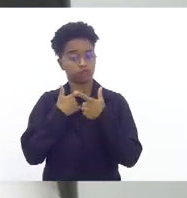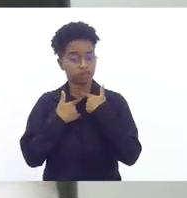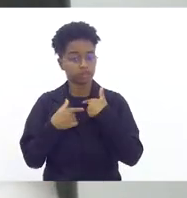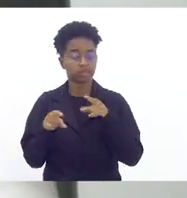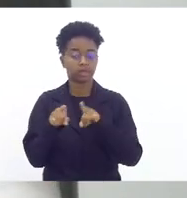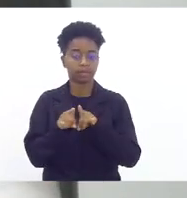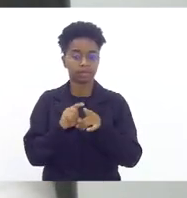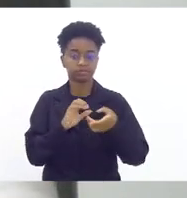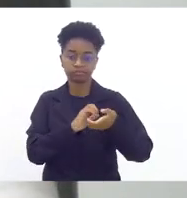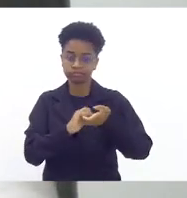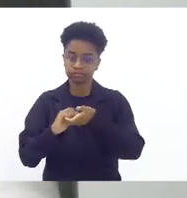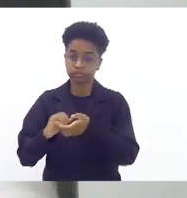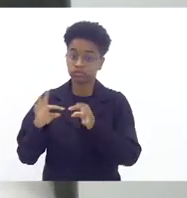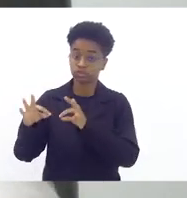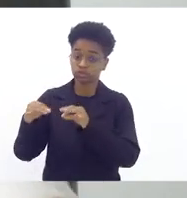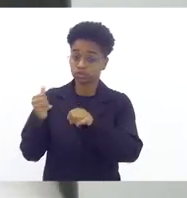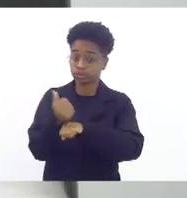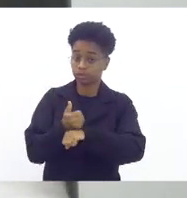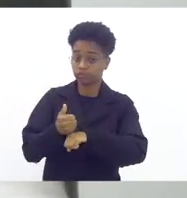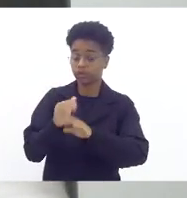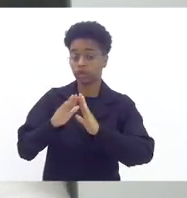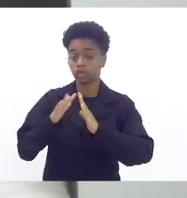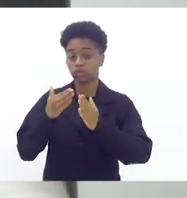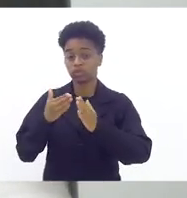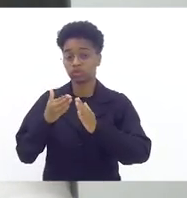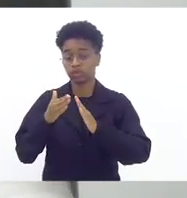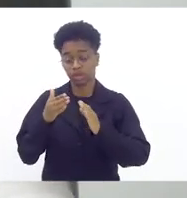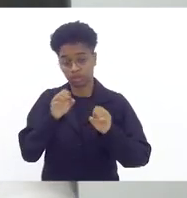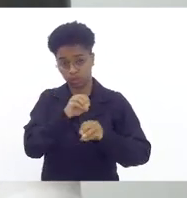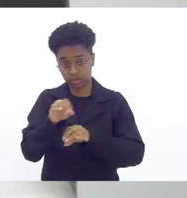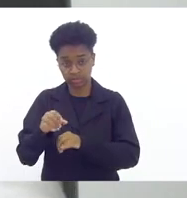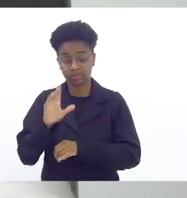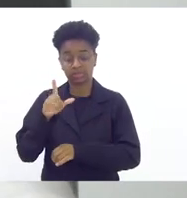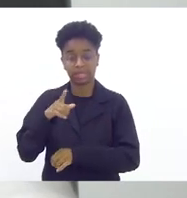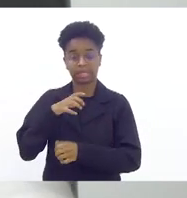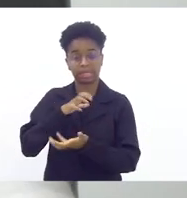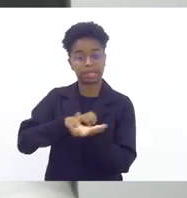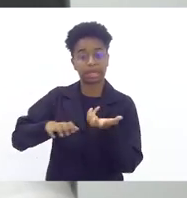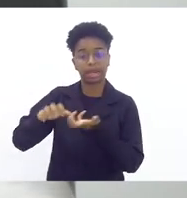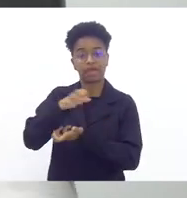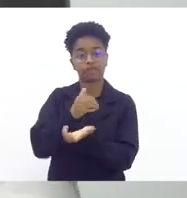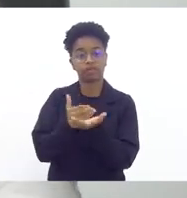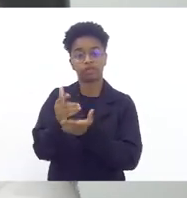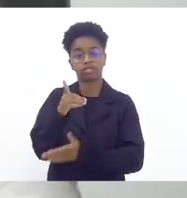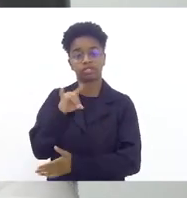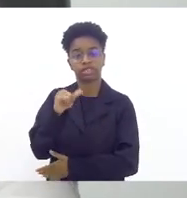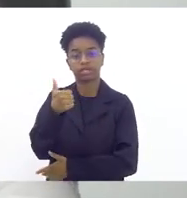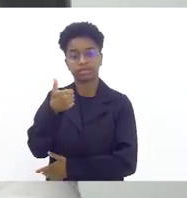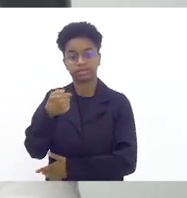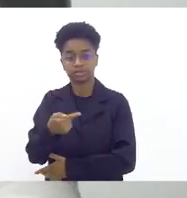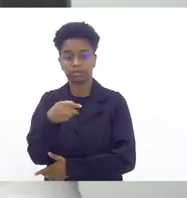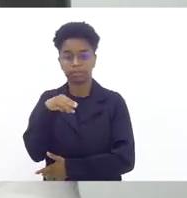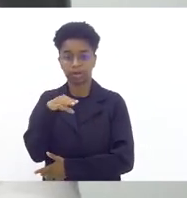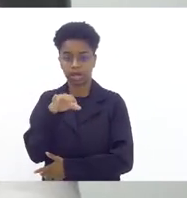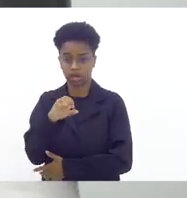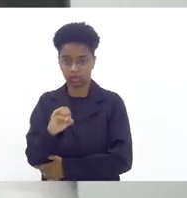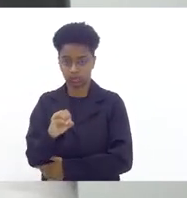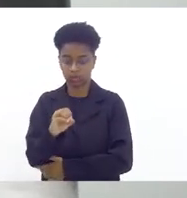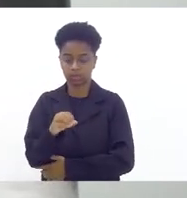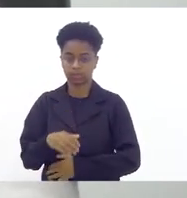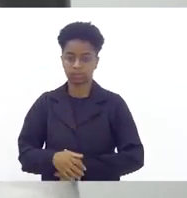todos os profissionais de educação que estão em greve desde o dia 17 de maio, estão em greve hoje no Estado do Rio de Janeiro.